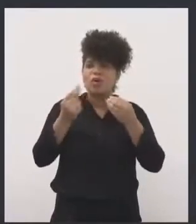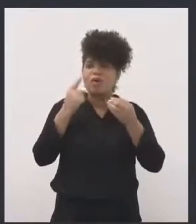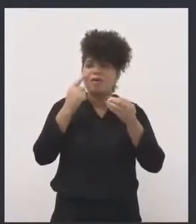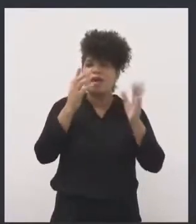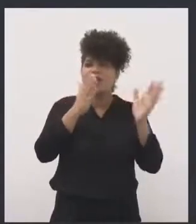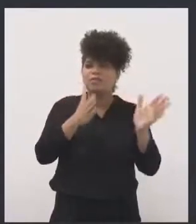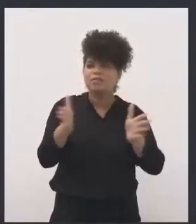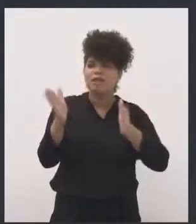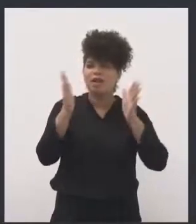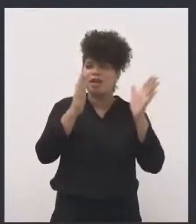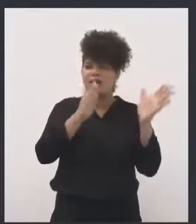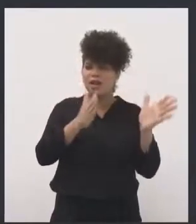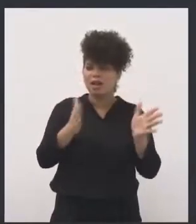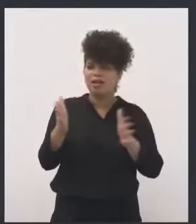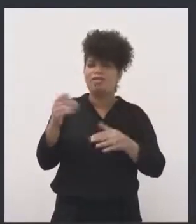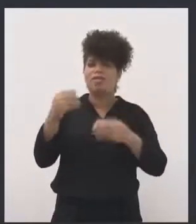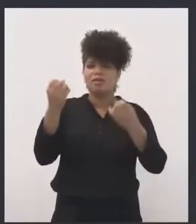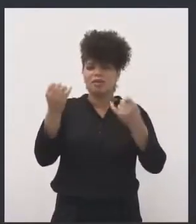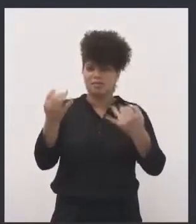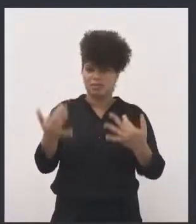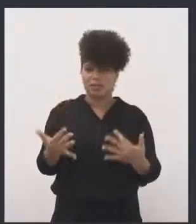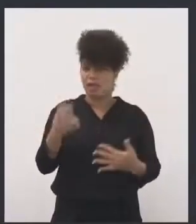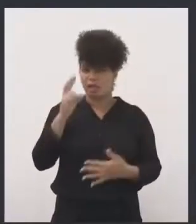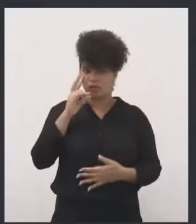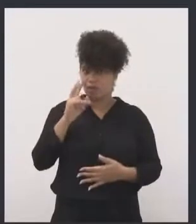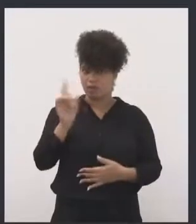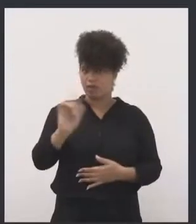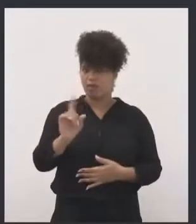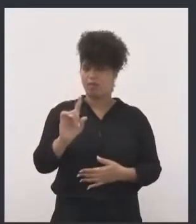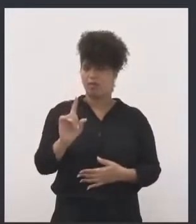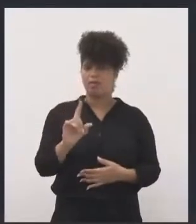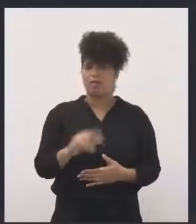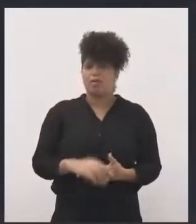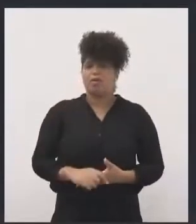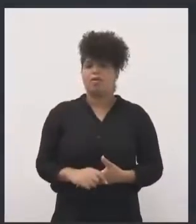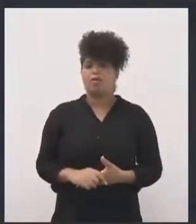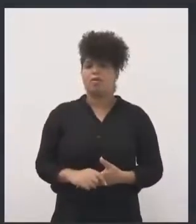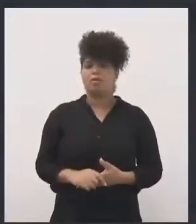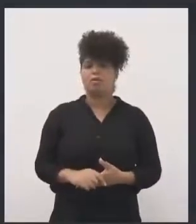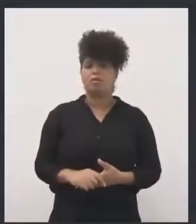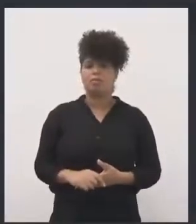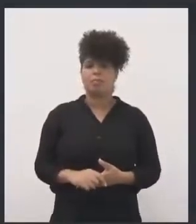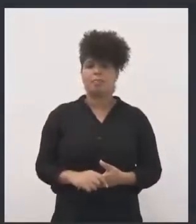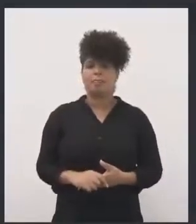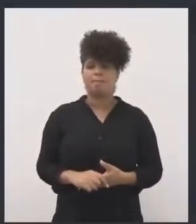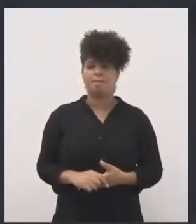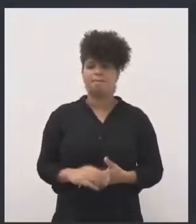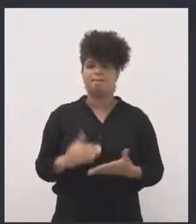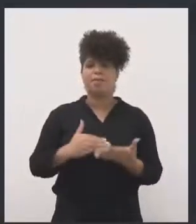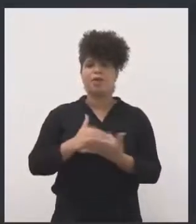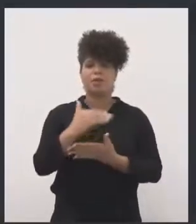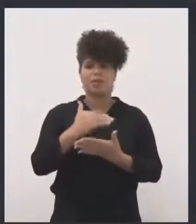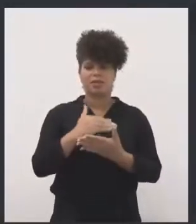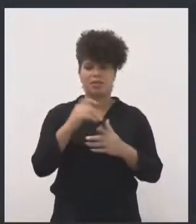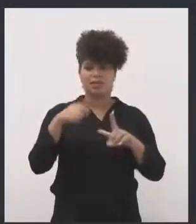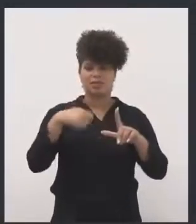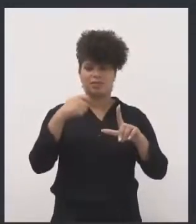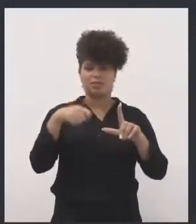que eu acabei cortando e a gente não viu isso. Deixa eu pedir para descartar. Iniciar a gravação.